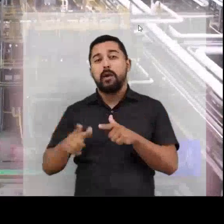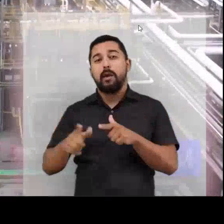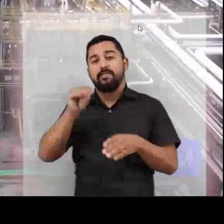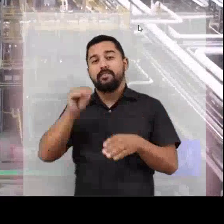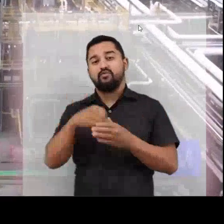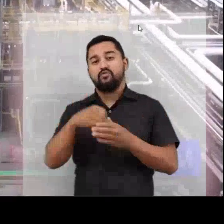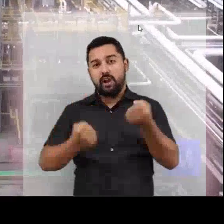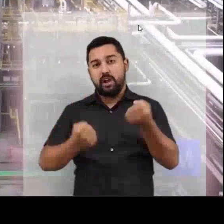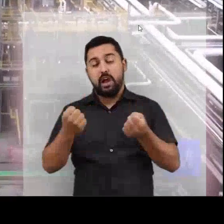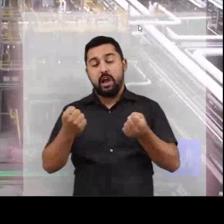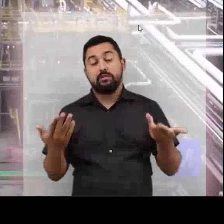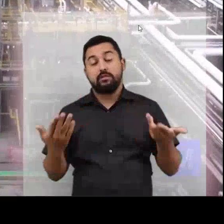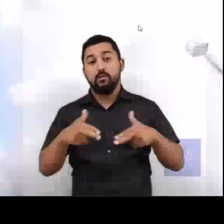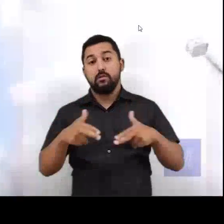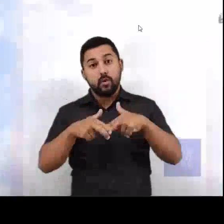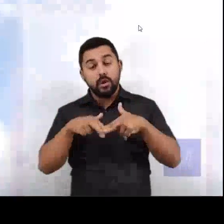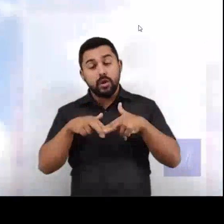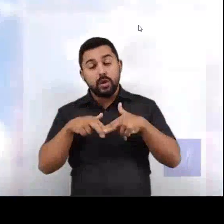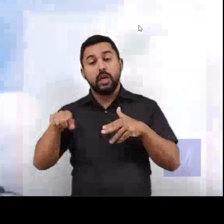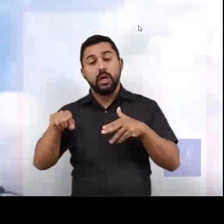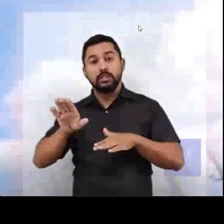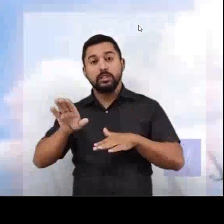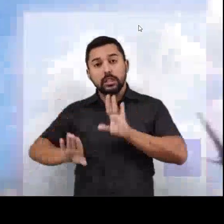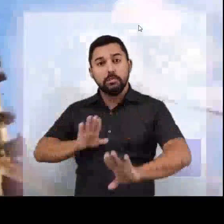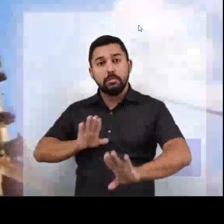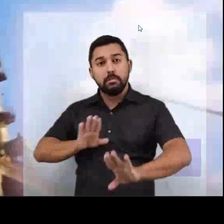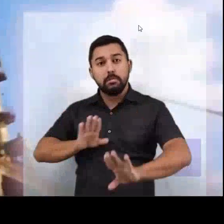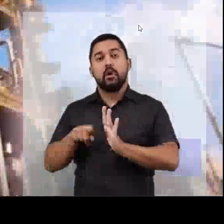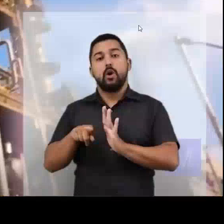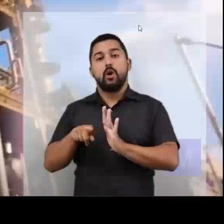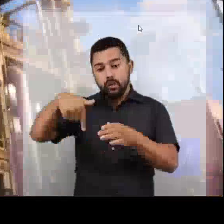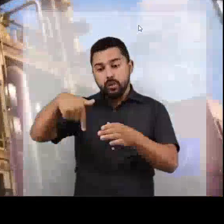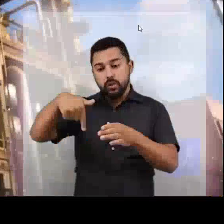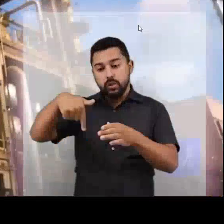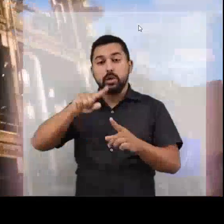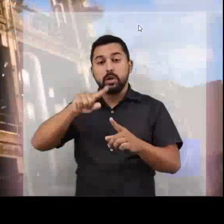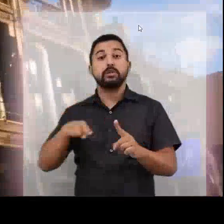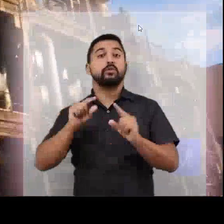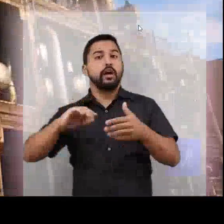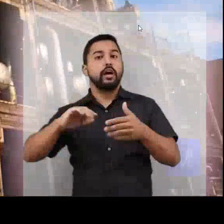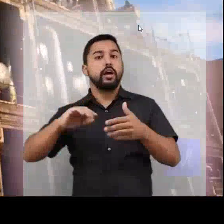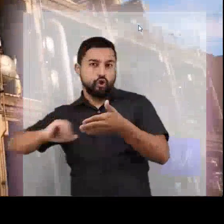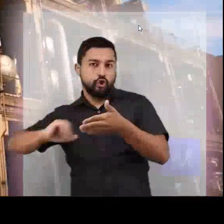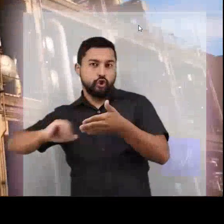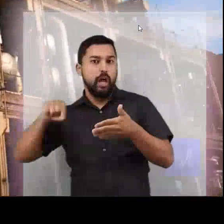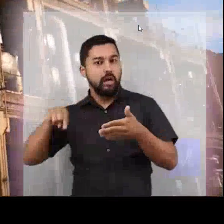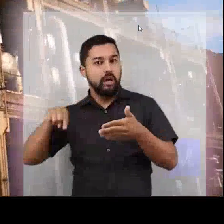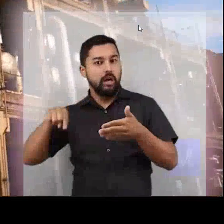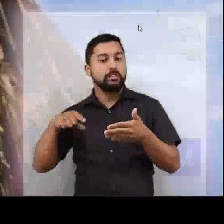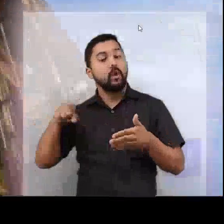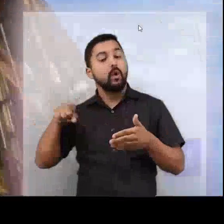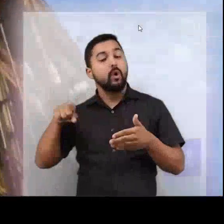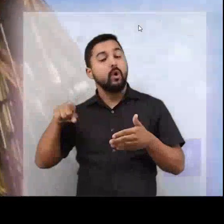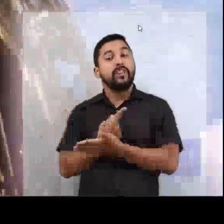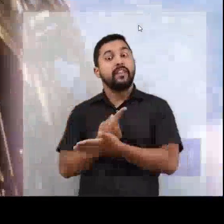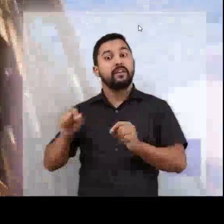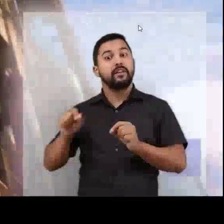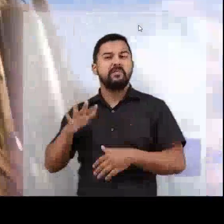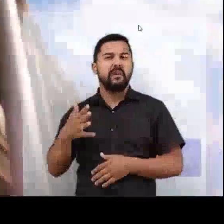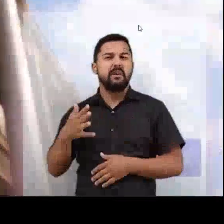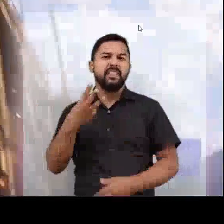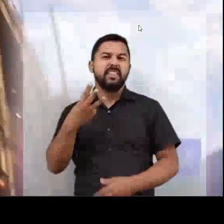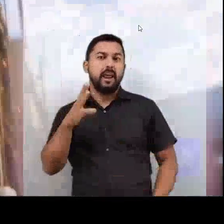vários componentes internos. Por causa disso, nessa etapa de tratamento da gasolina, o principal objetivo é tirar o enxofre. Isso vai ser feito a